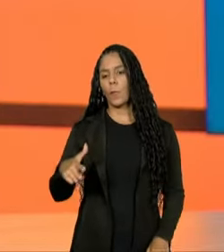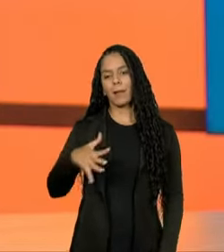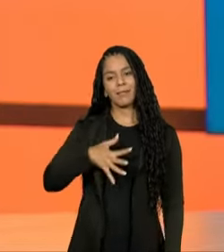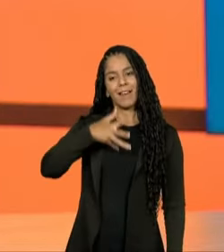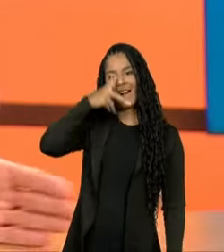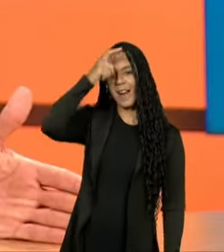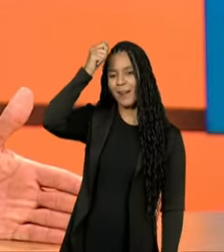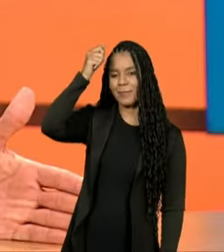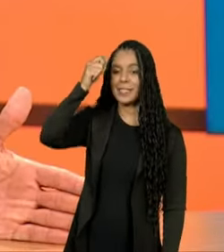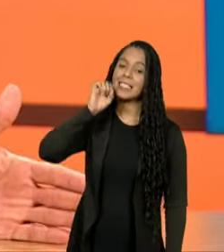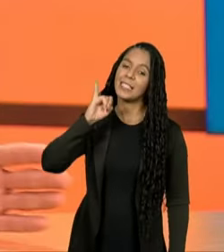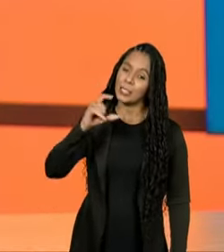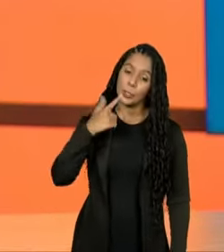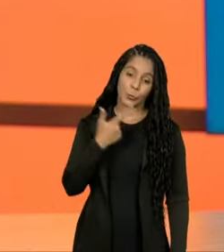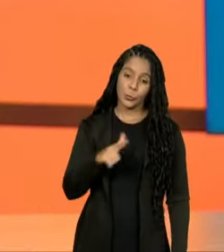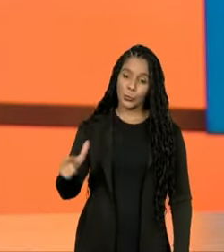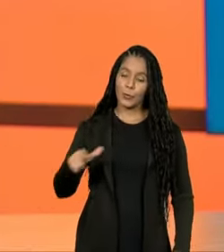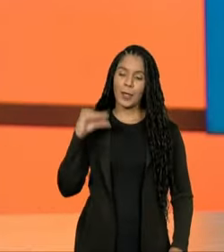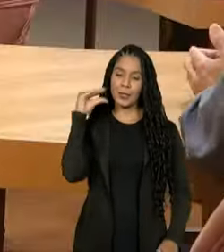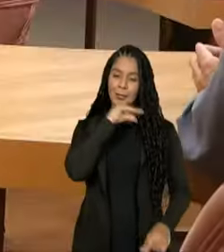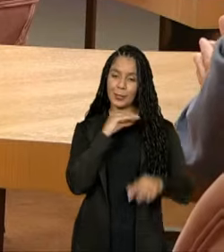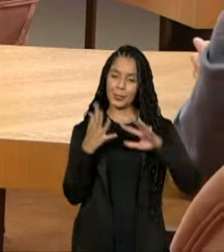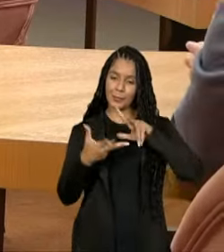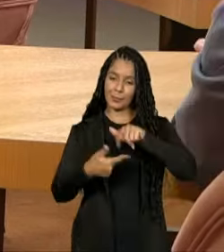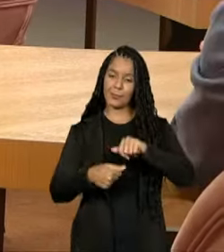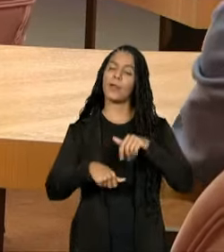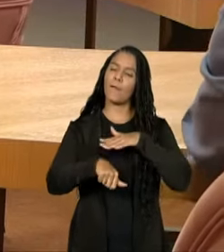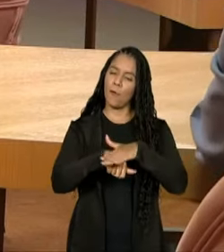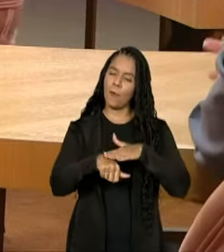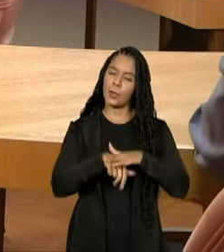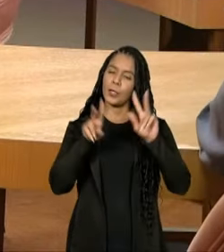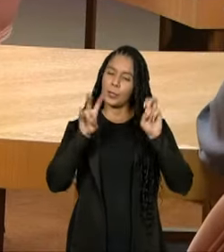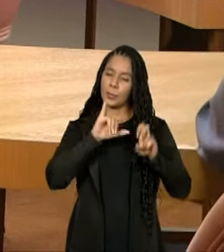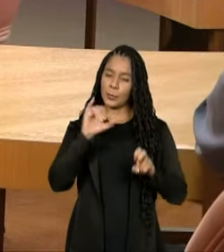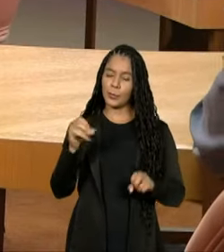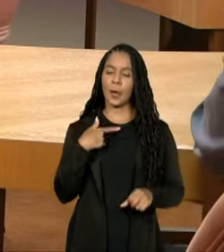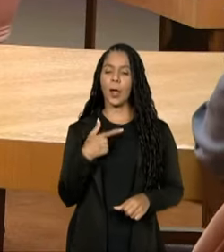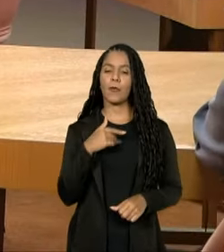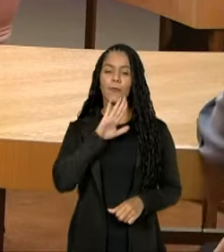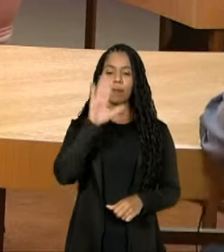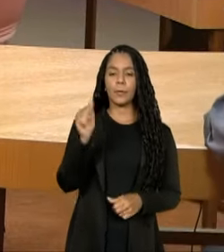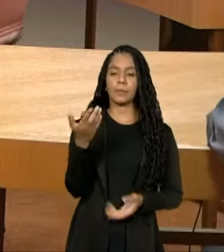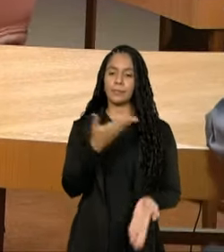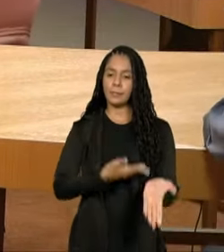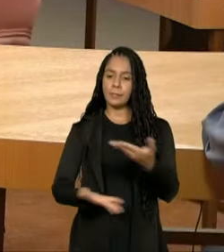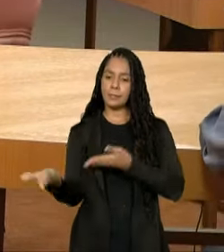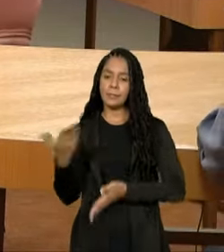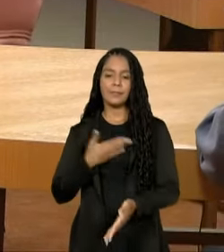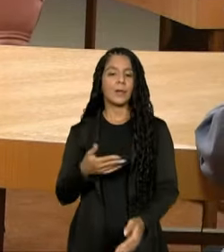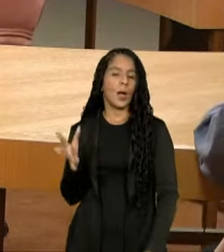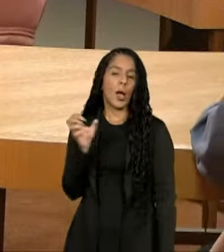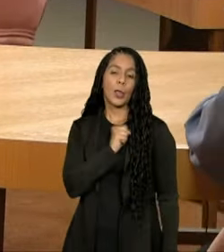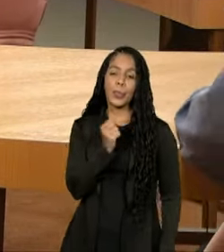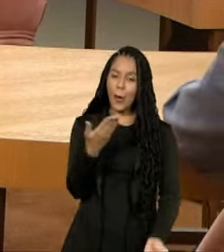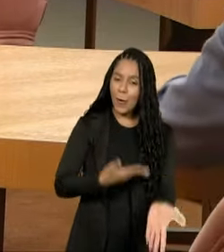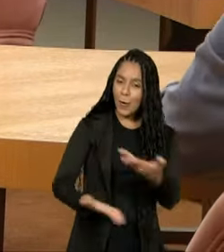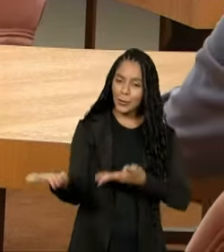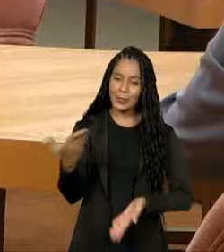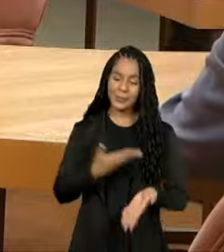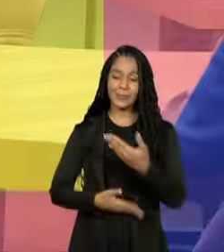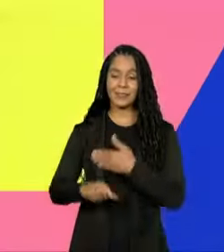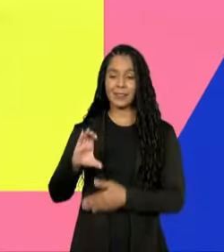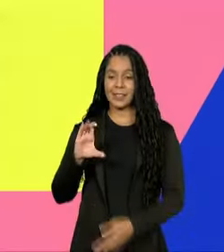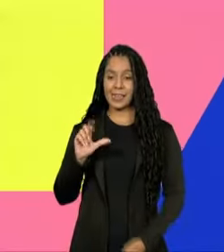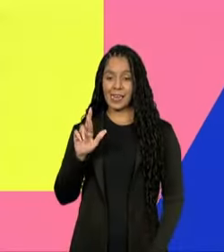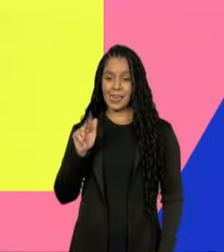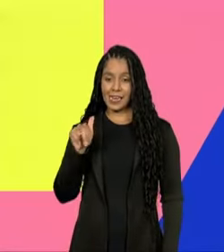se não tivesse um aquecimento global. Eu quero conversar muito com você sobre isso. Agora vou chamar uma interatividade, adoro quando tem interatividade. O Carlos